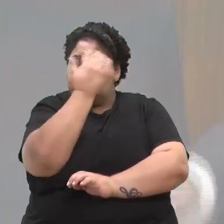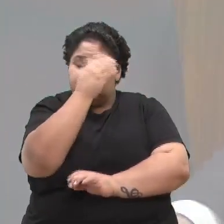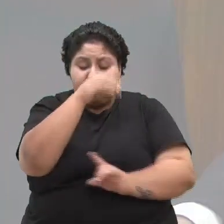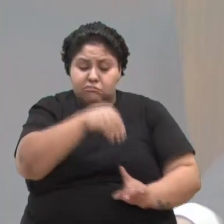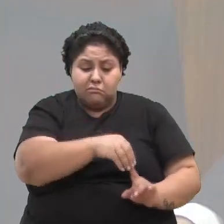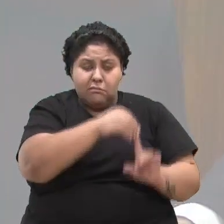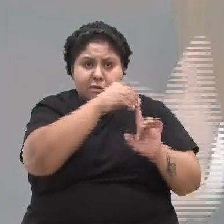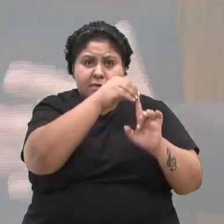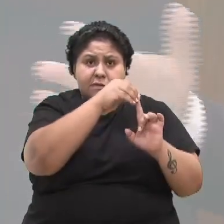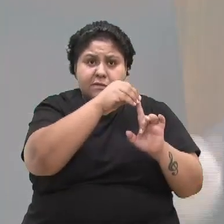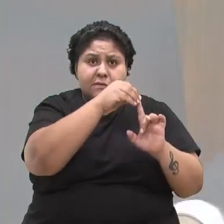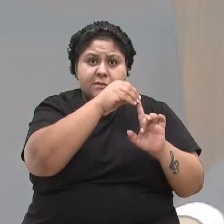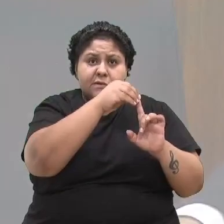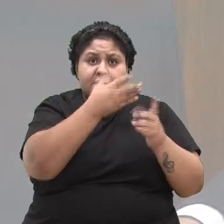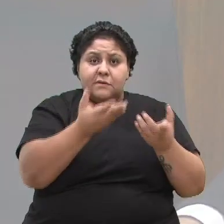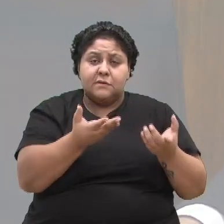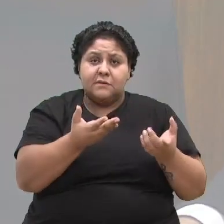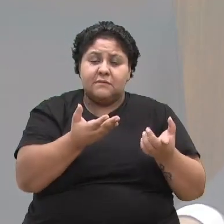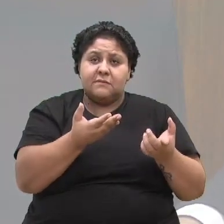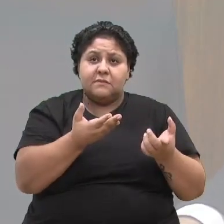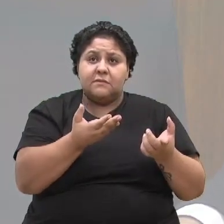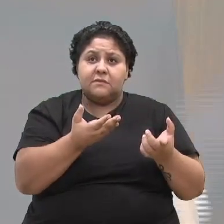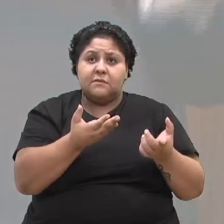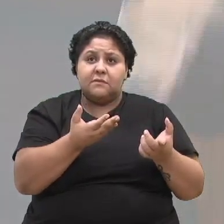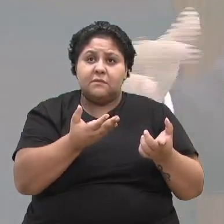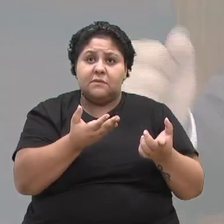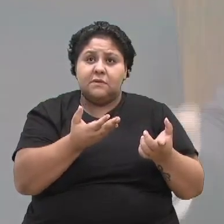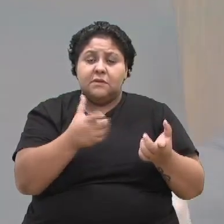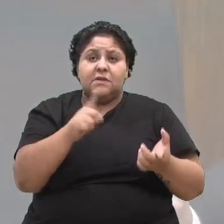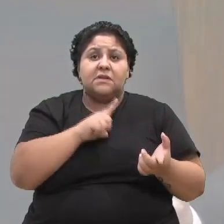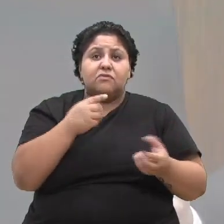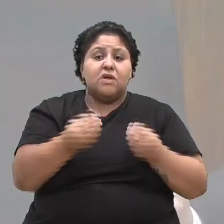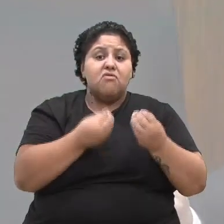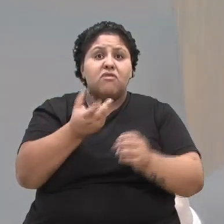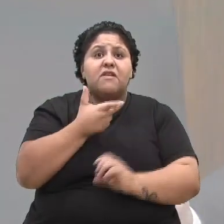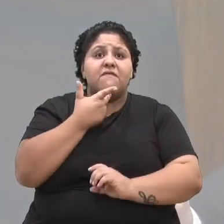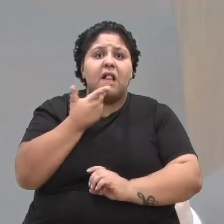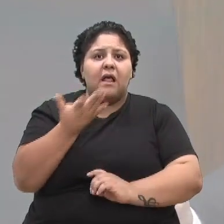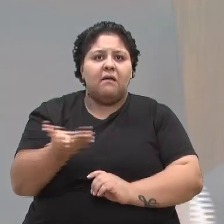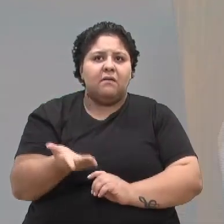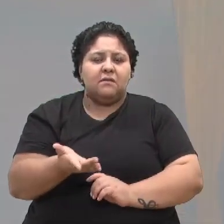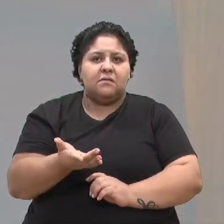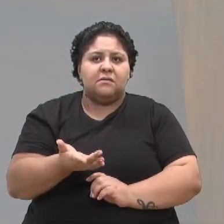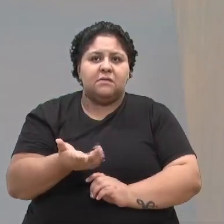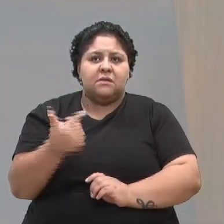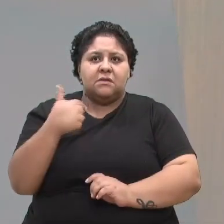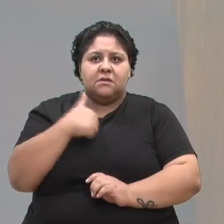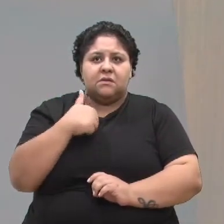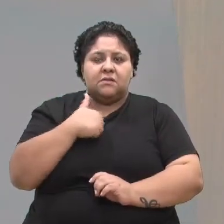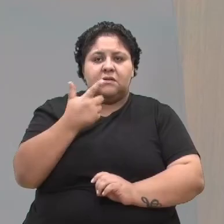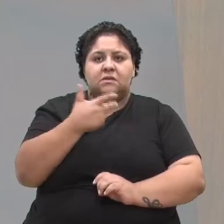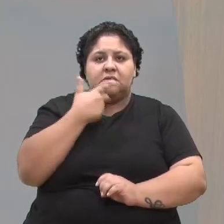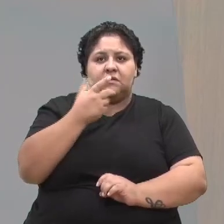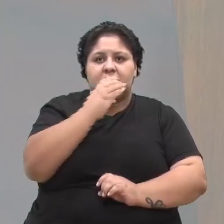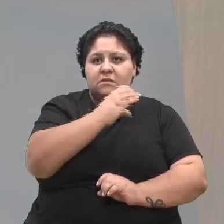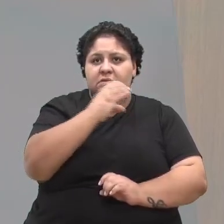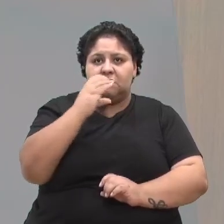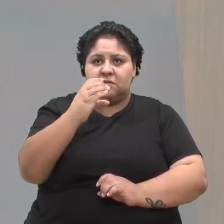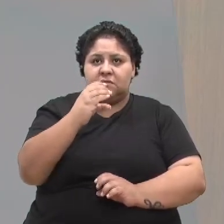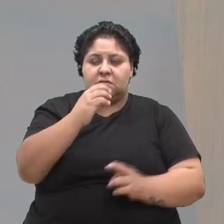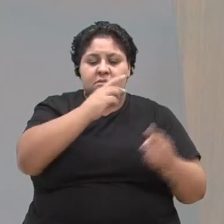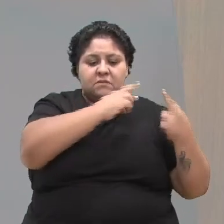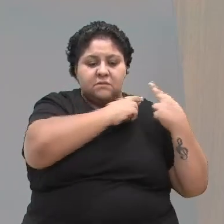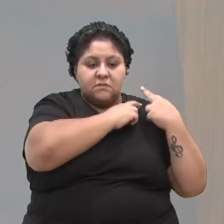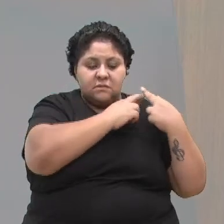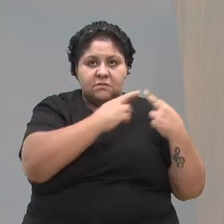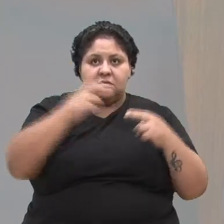Principal cabo eleitoral da oposição é o governo Adiló. Porque não tem o que dizer. Eu estou aqui falando com o CC responsável